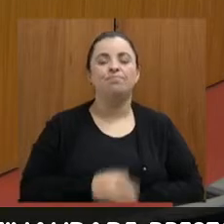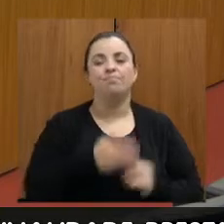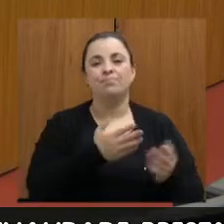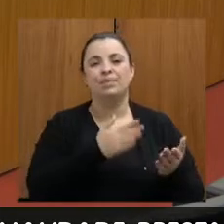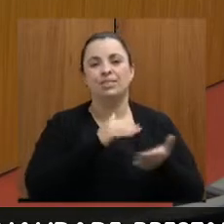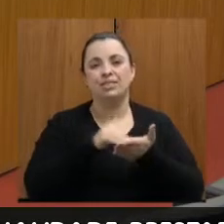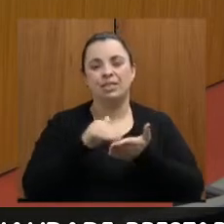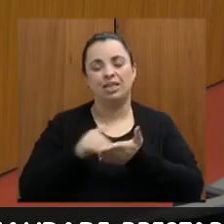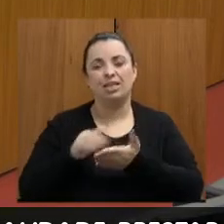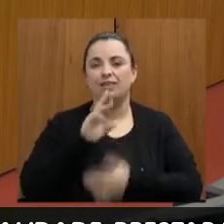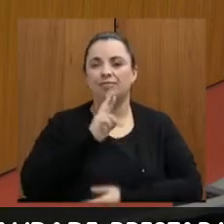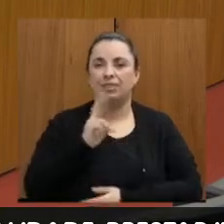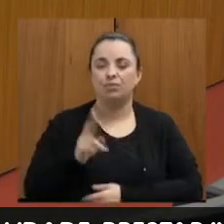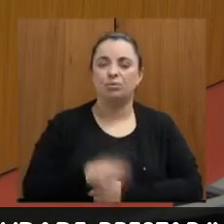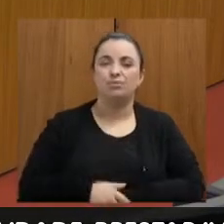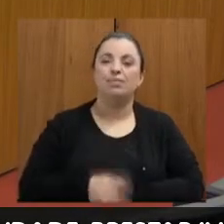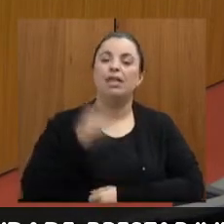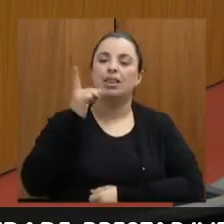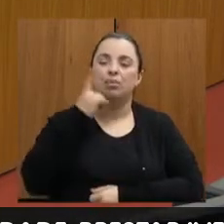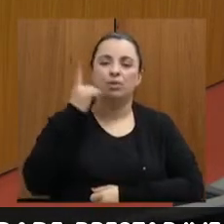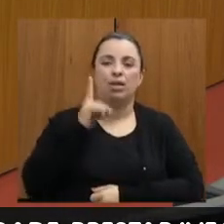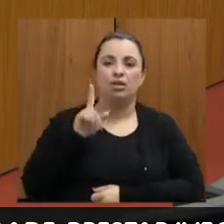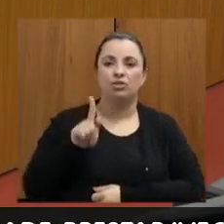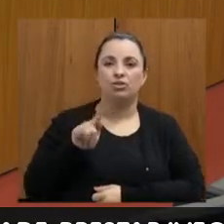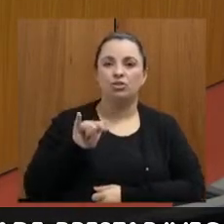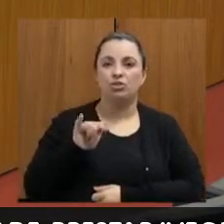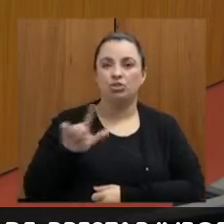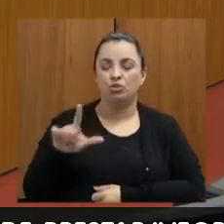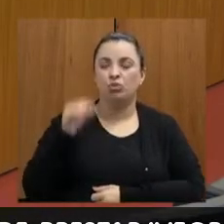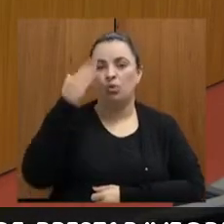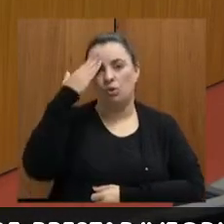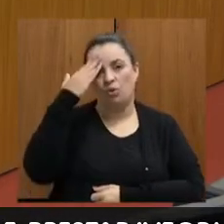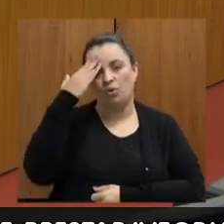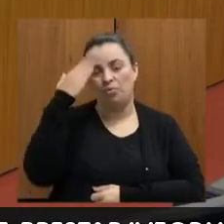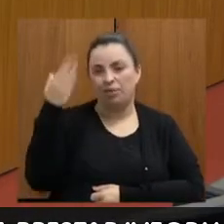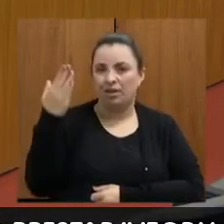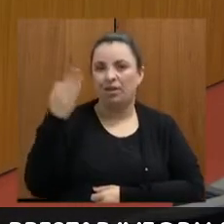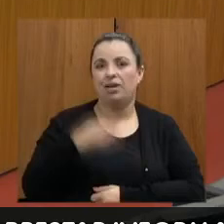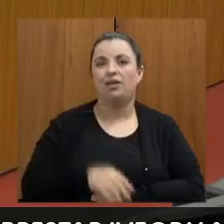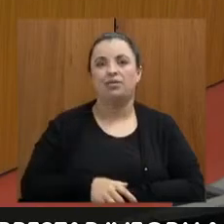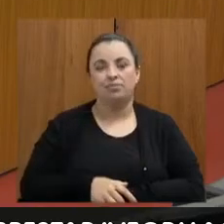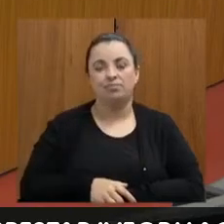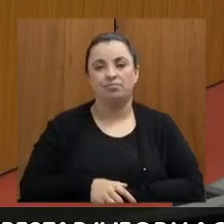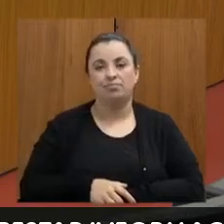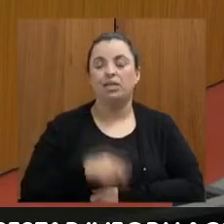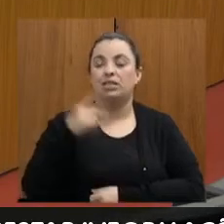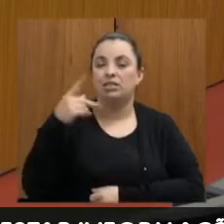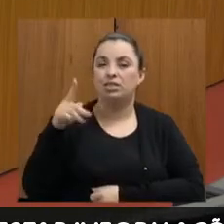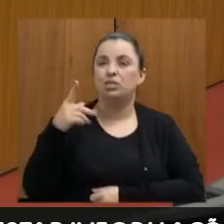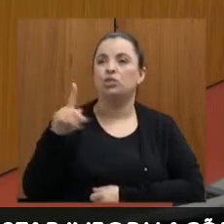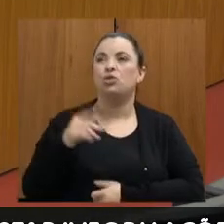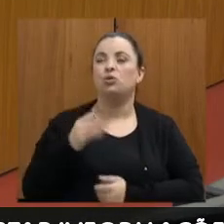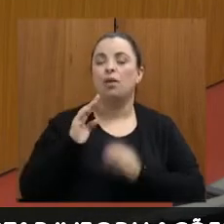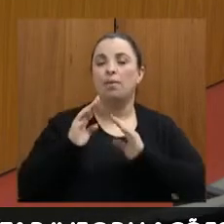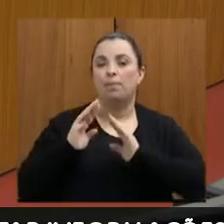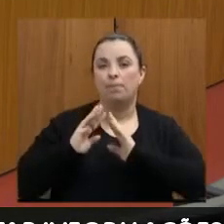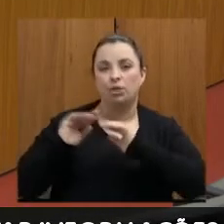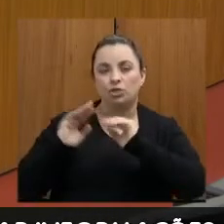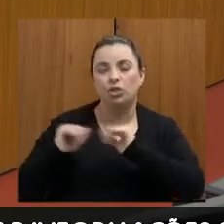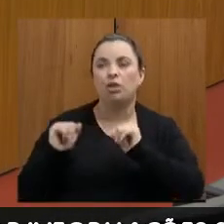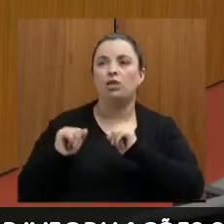Deputado Gil muito obrigado a extensão dos seus comentários pedidos